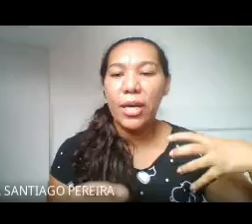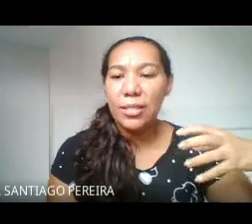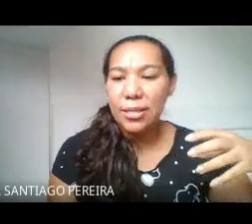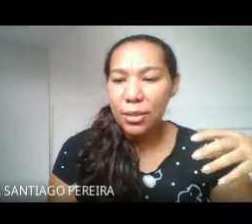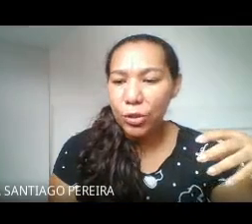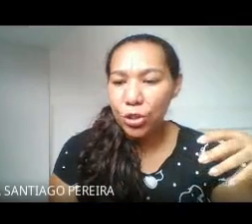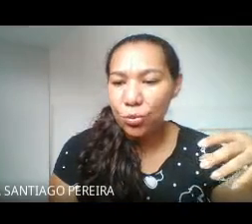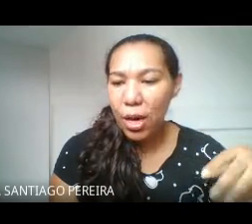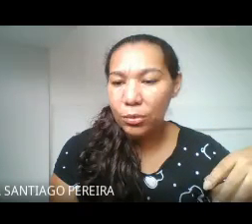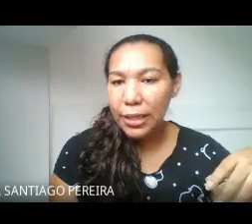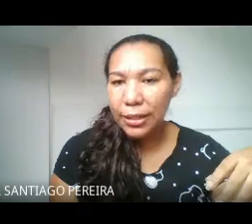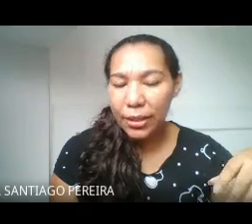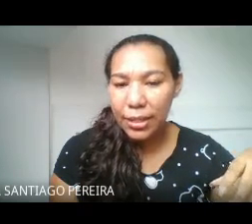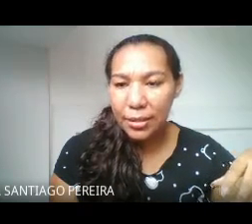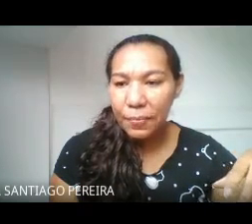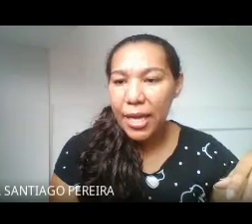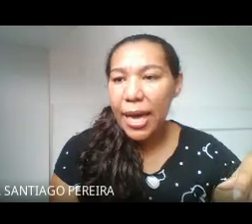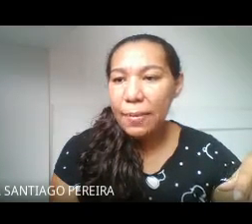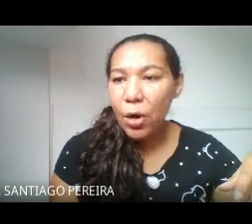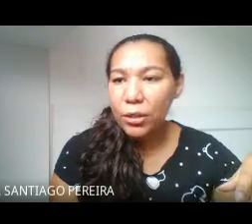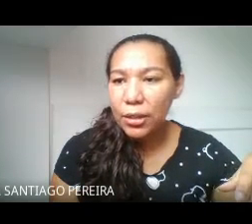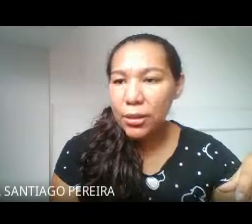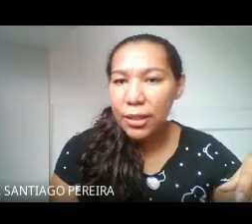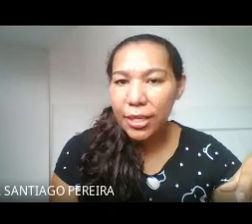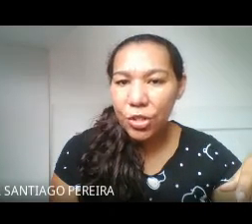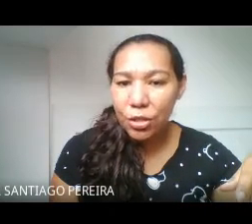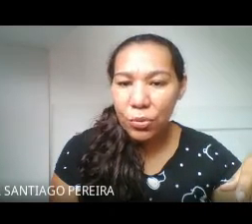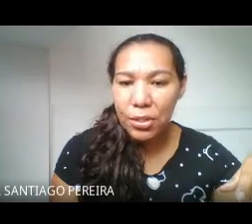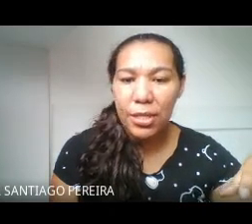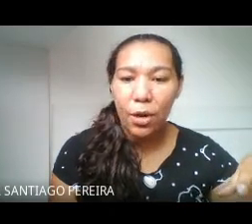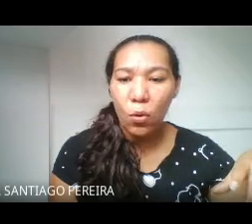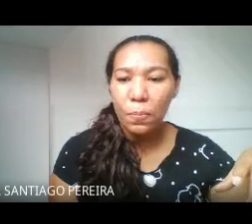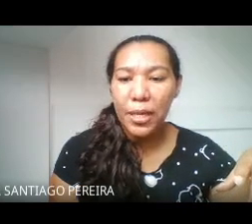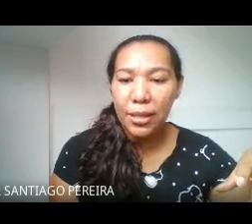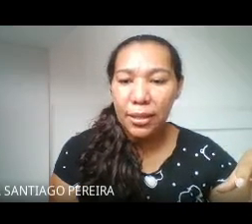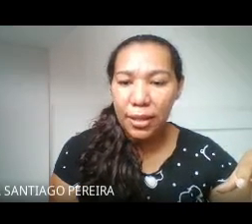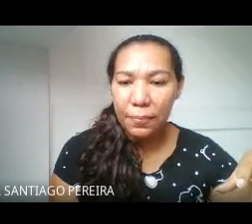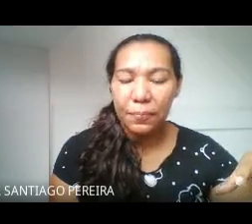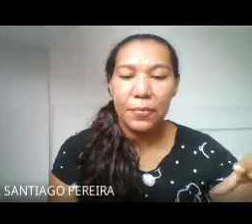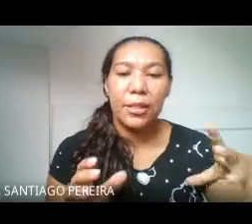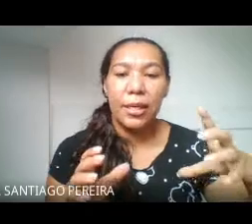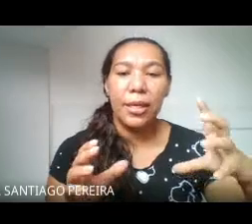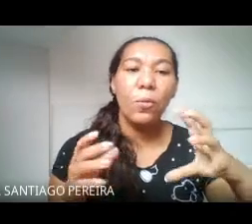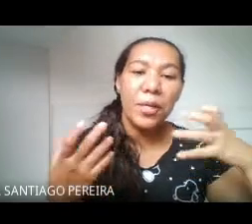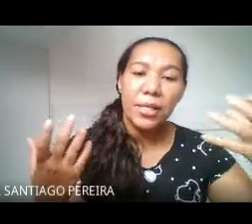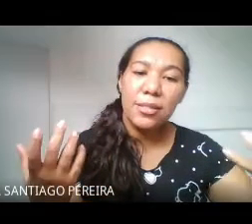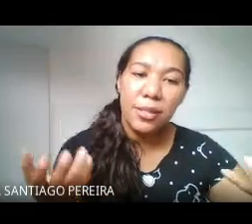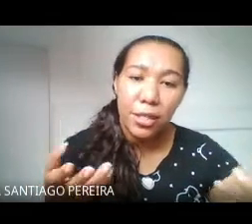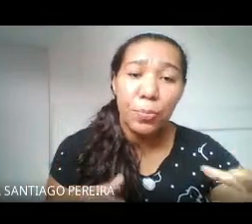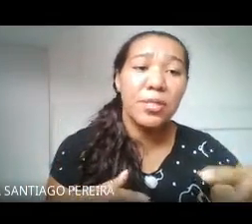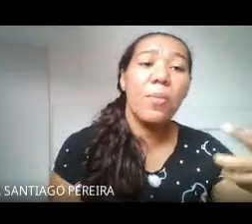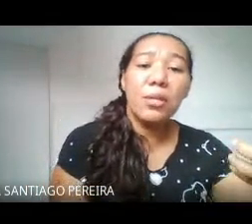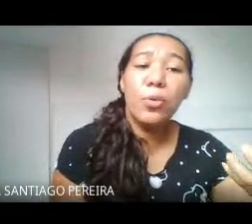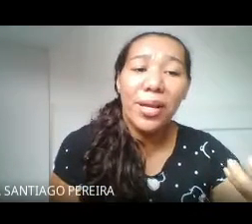né, da organização textual da língua inglesa, é importante que a gente consiga compreender, né, compreender